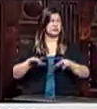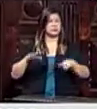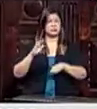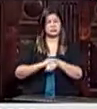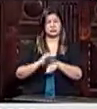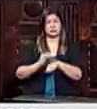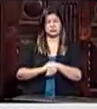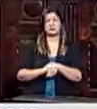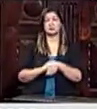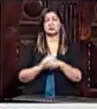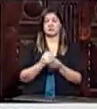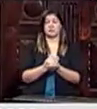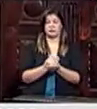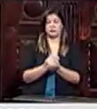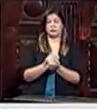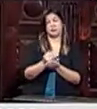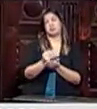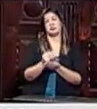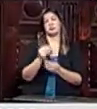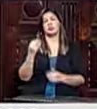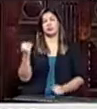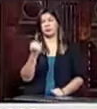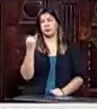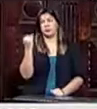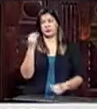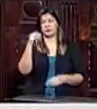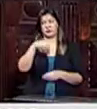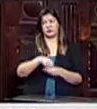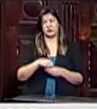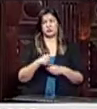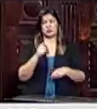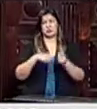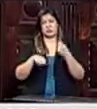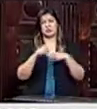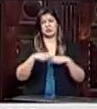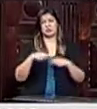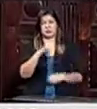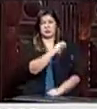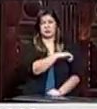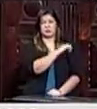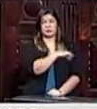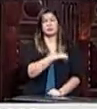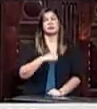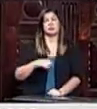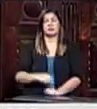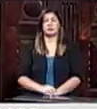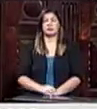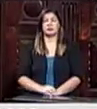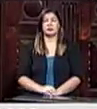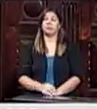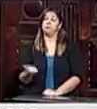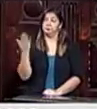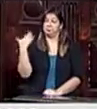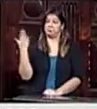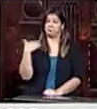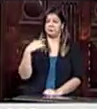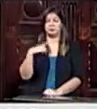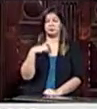iniciativas que eram importantes para a economia do Rio de Janeiro. Ainda outro dia, foi o Temer que, através de